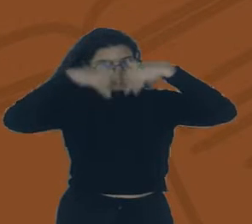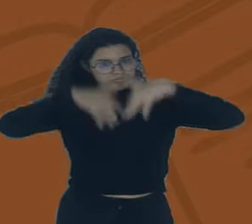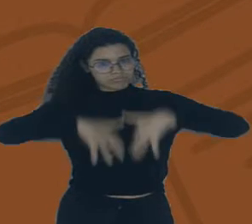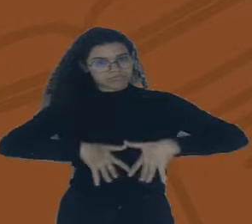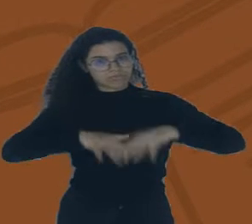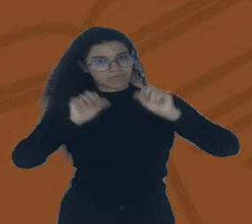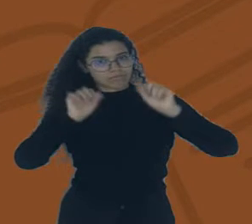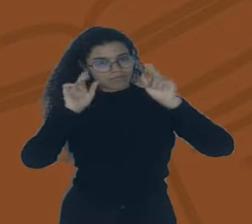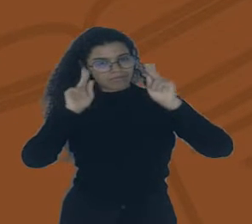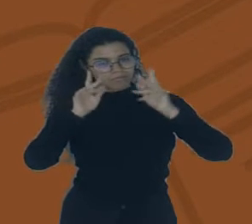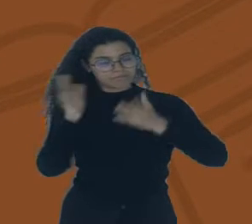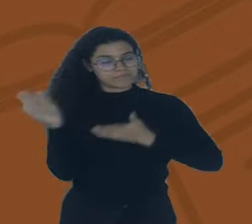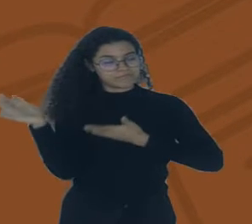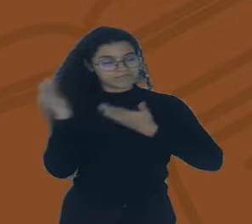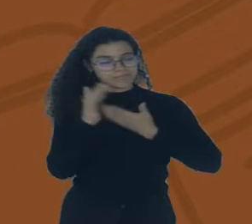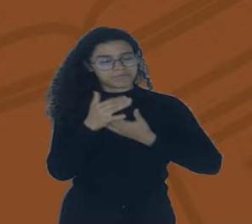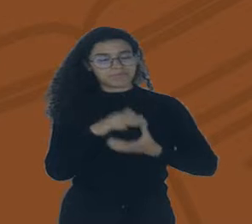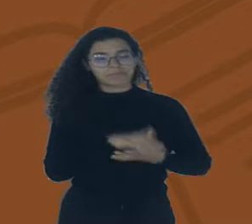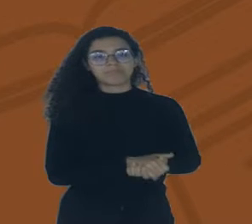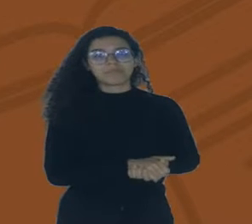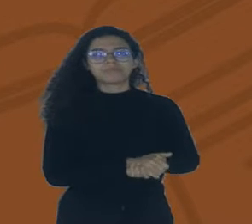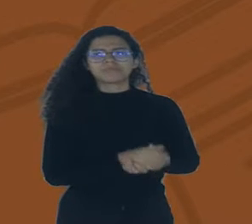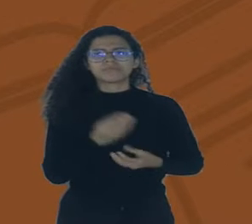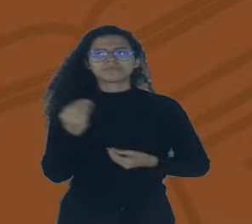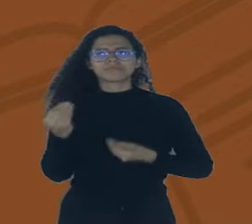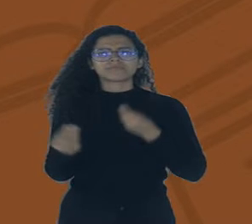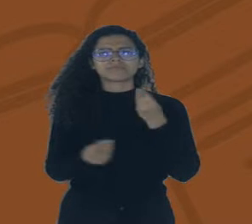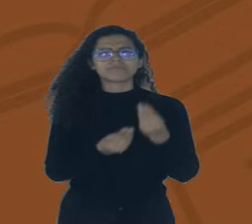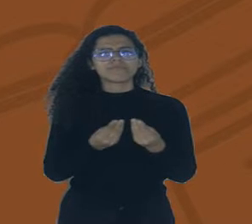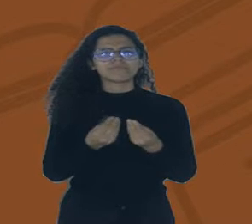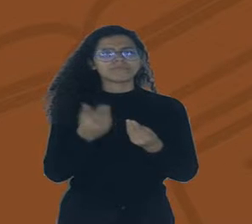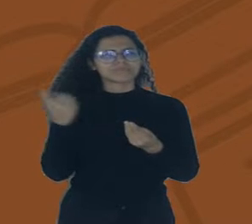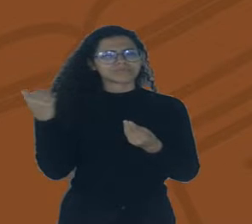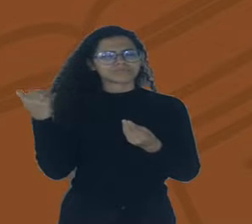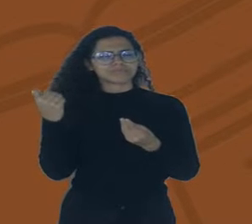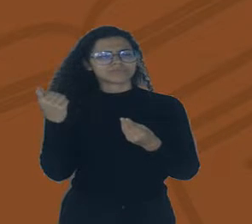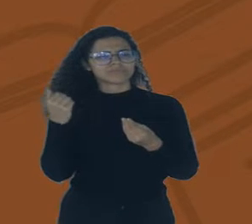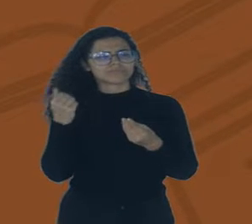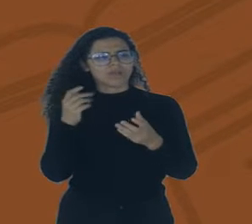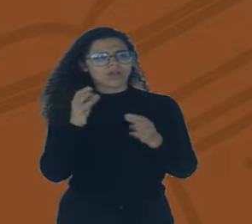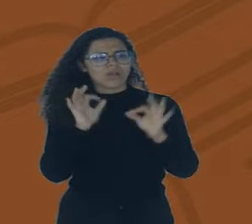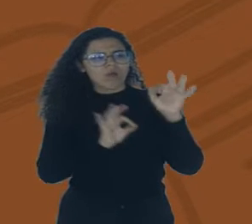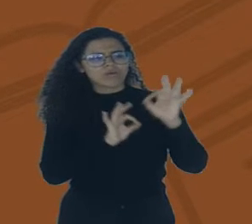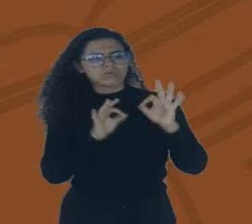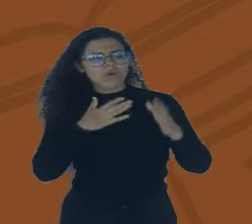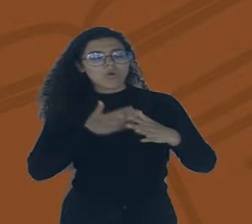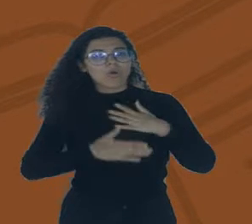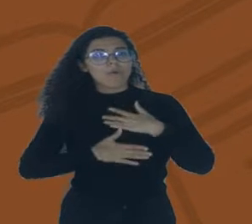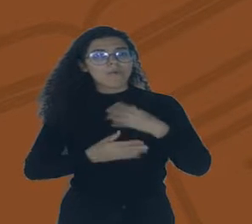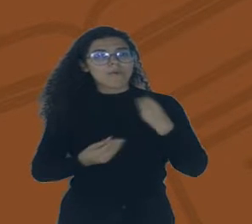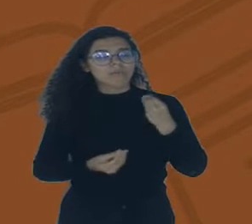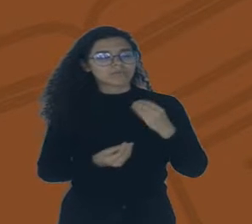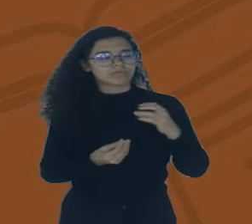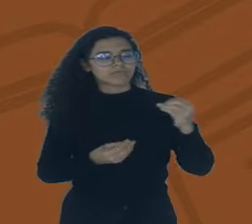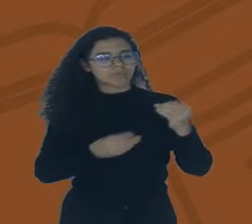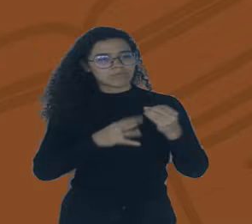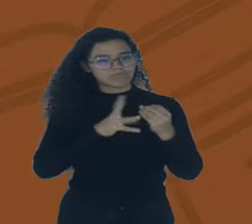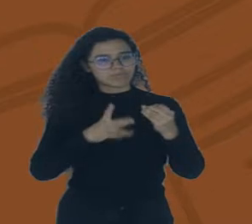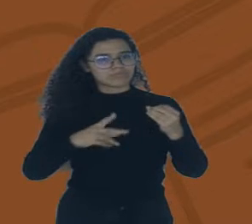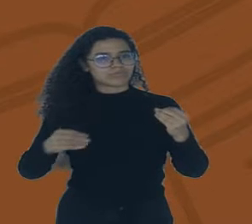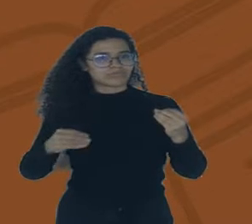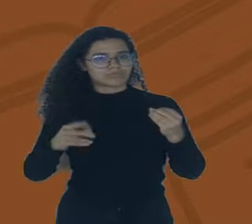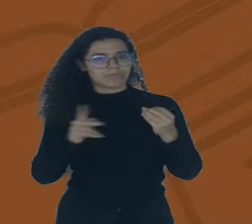lá. Como é que o sistema nervoso ele controla as atividades do nosso corpo? Por meio dos neurônios. Os